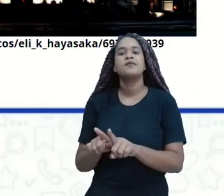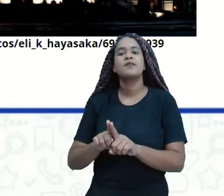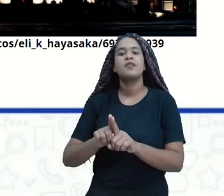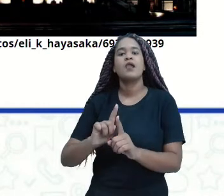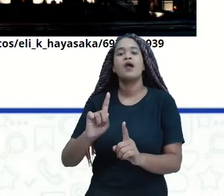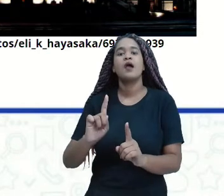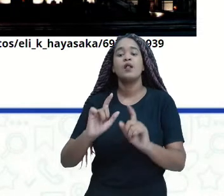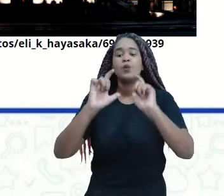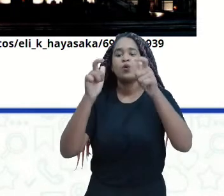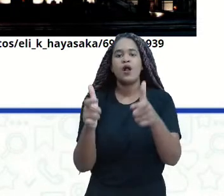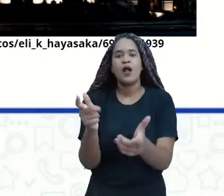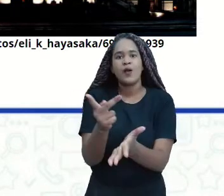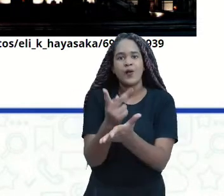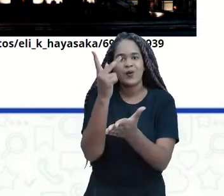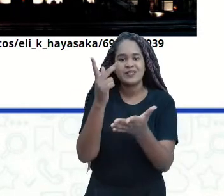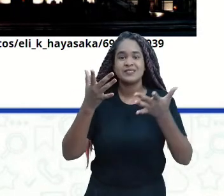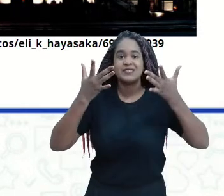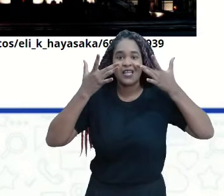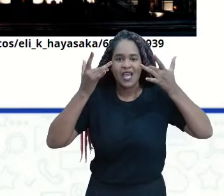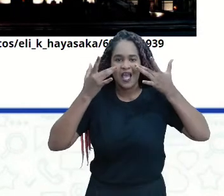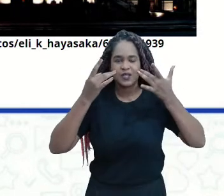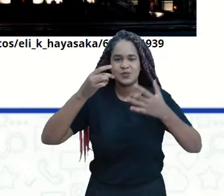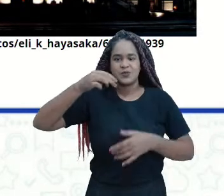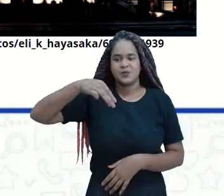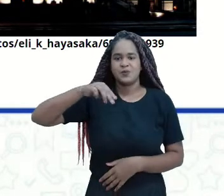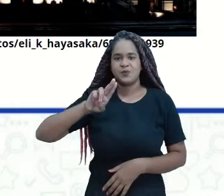Teatro Municipal, que é um prédio neoclássico,